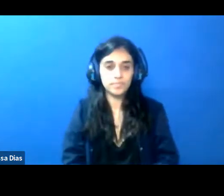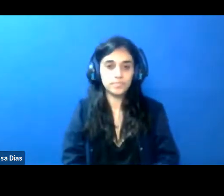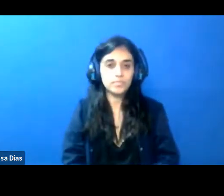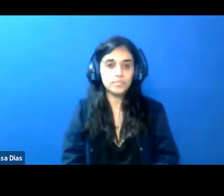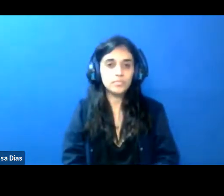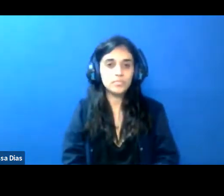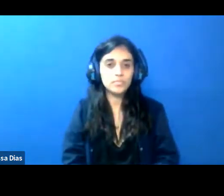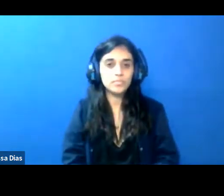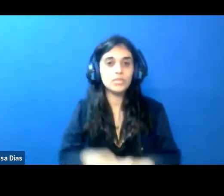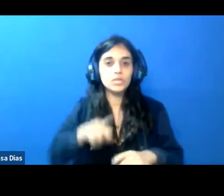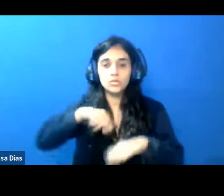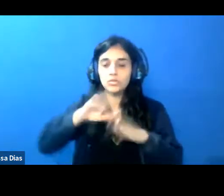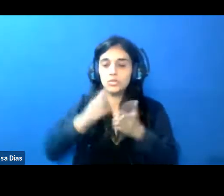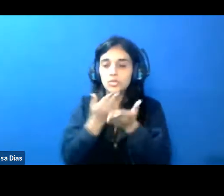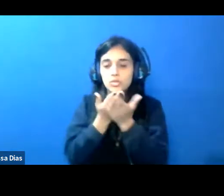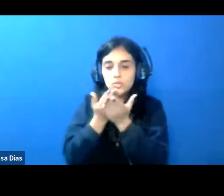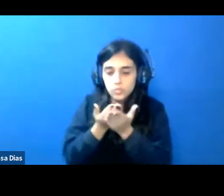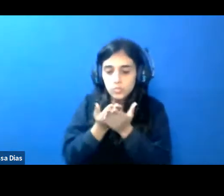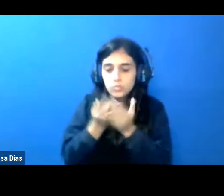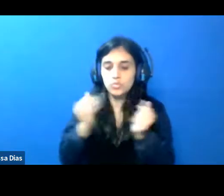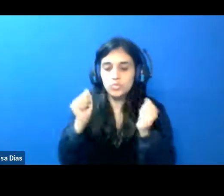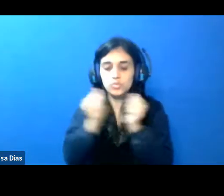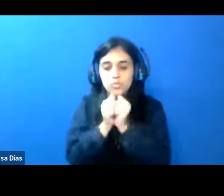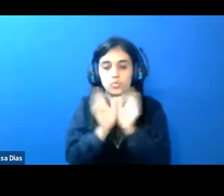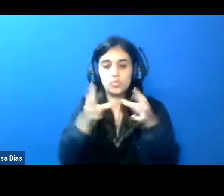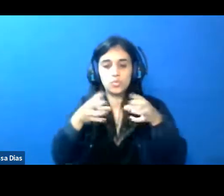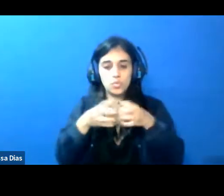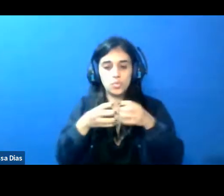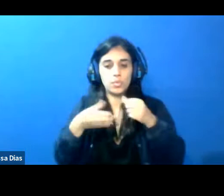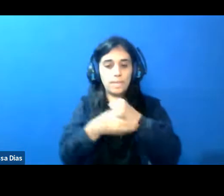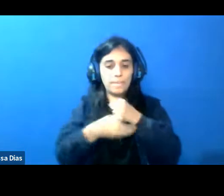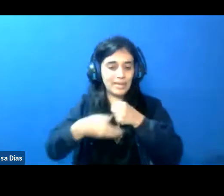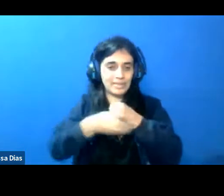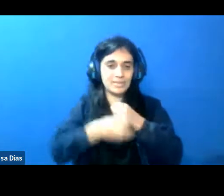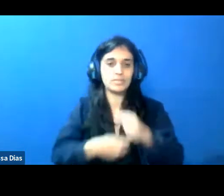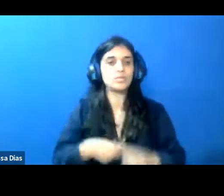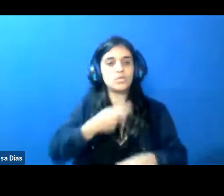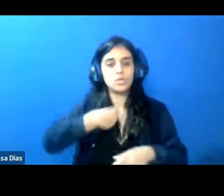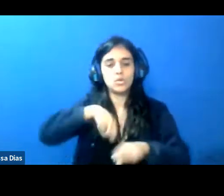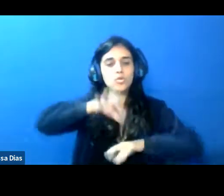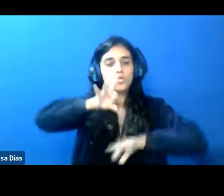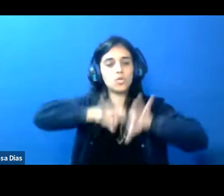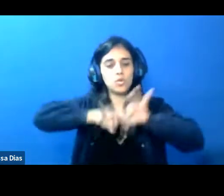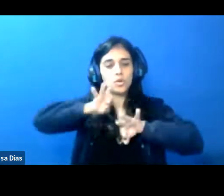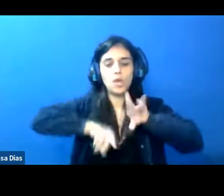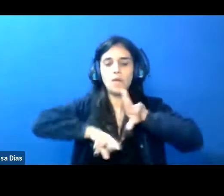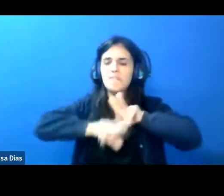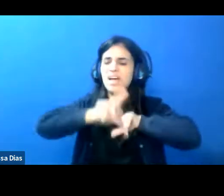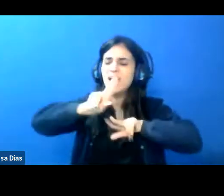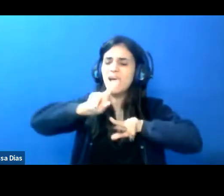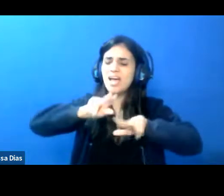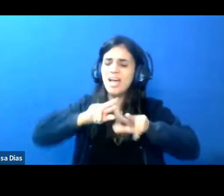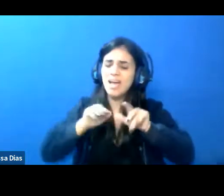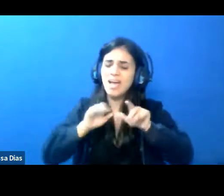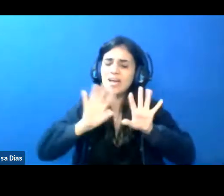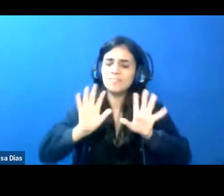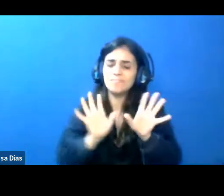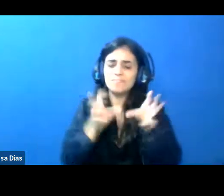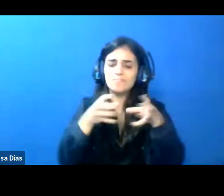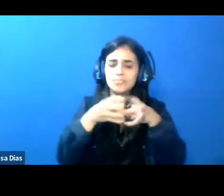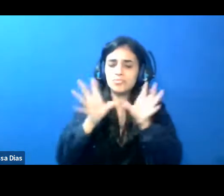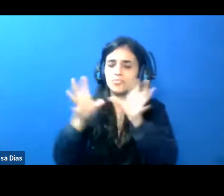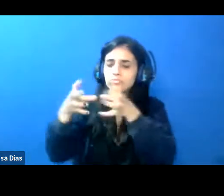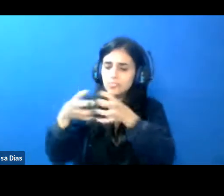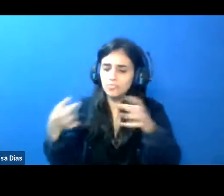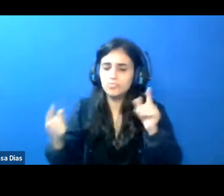tema com os nossos grupos de base. Então, a gente fez muitos encontros lindos, que a gente sente muita